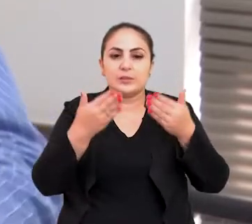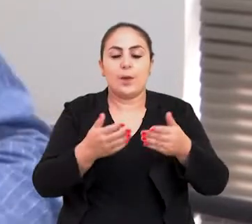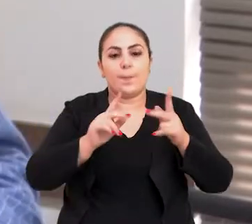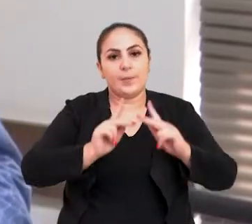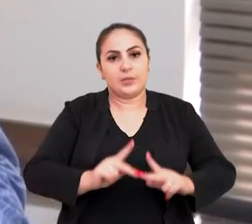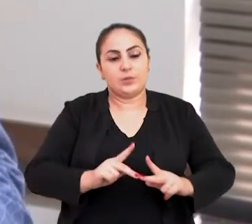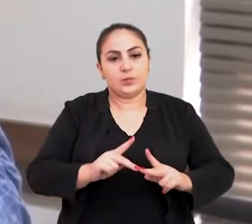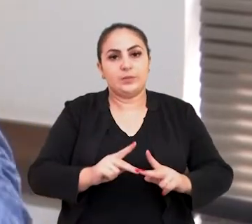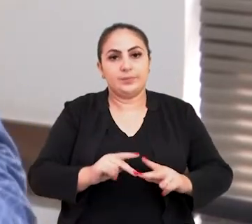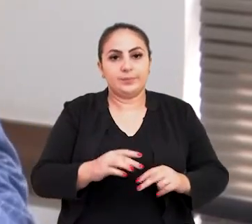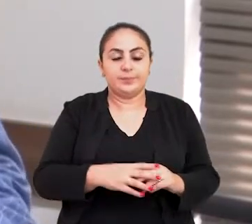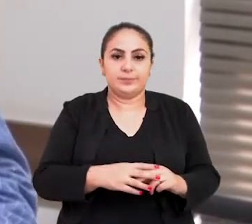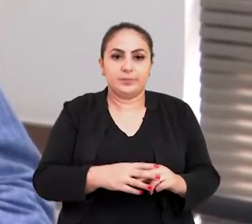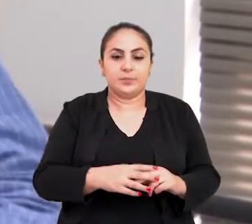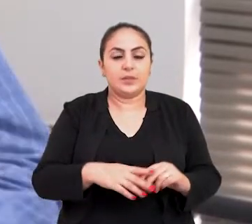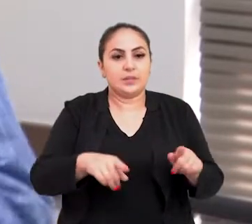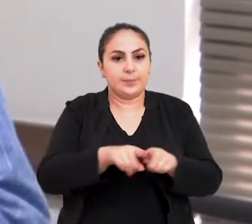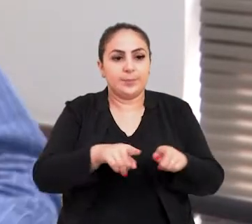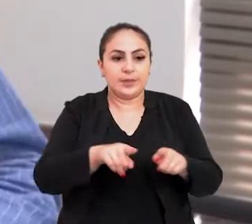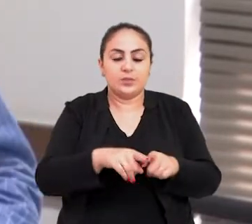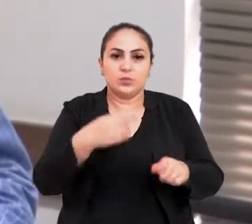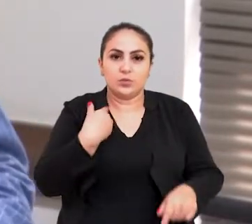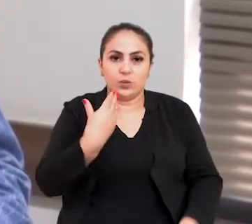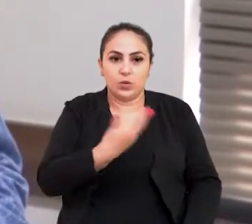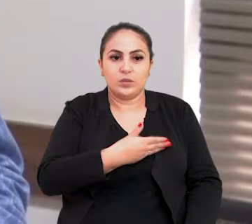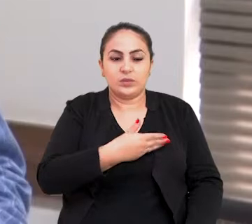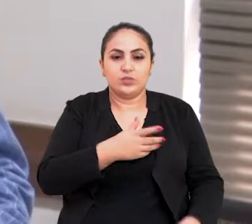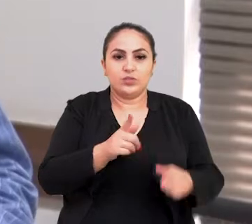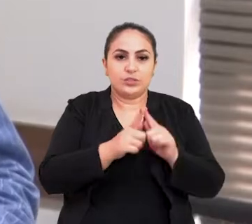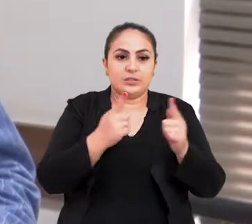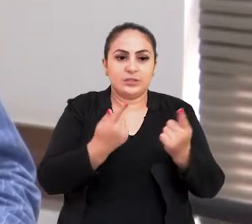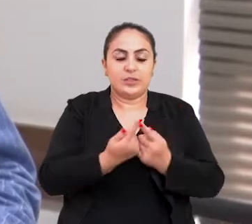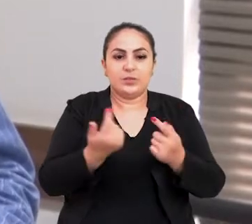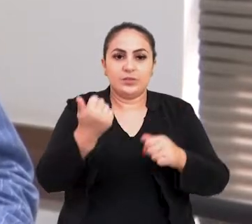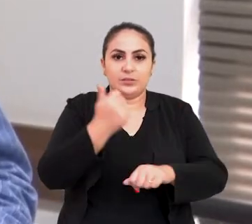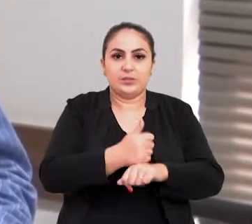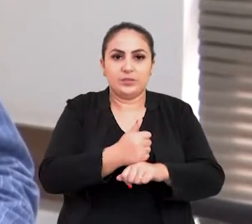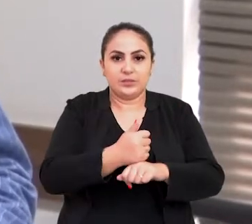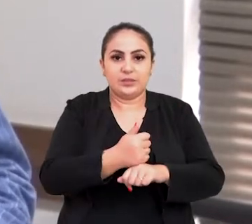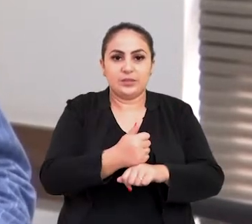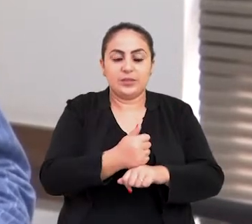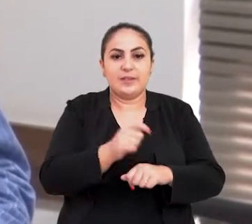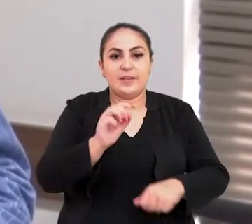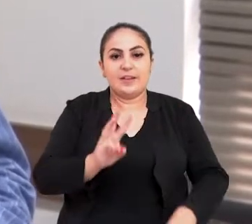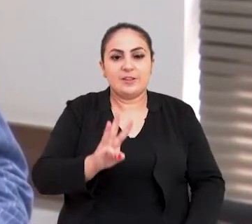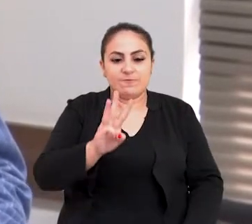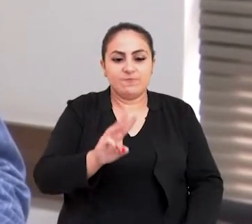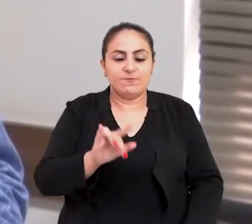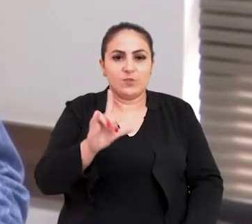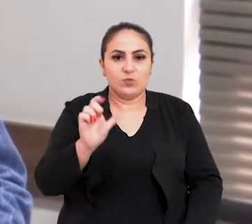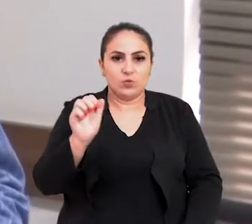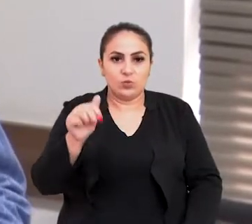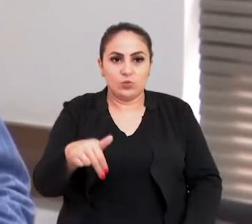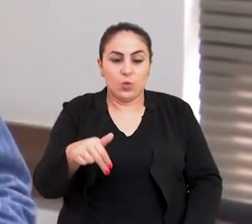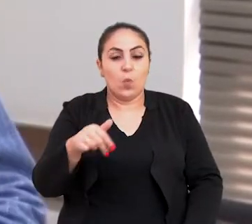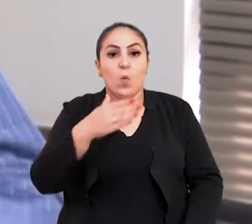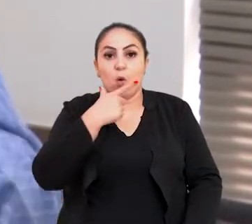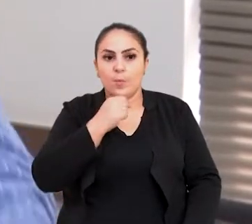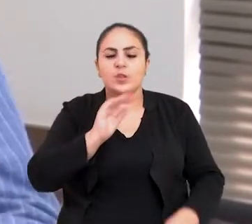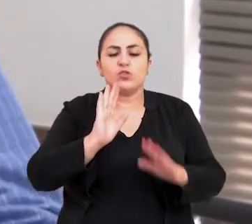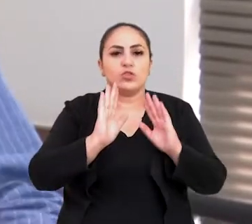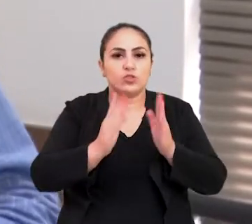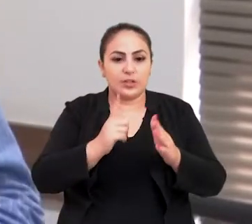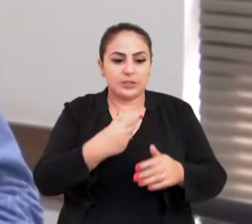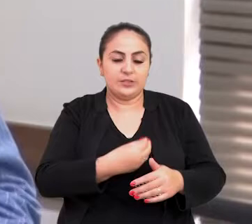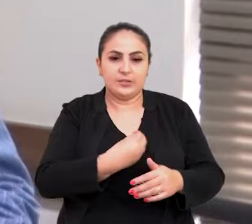especial para as pessoas que precisam, e no nosso mandato assume o Wilson Liu, que é um homem que